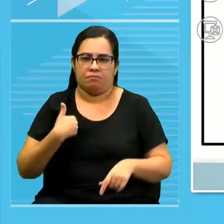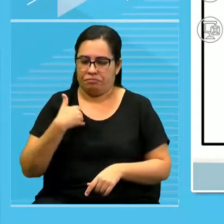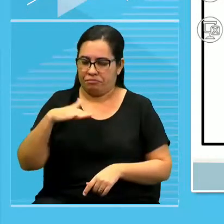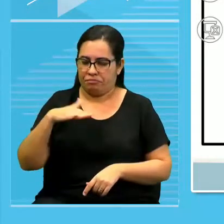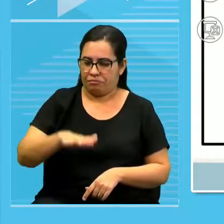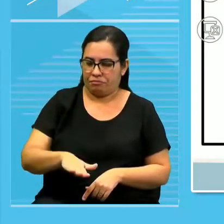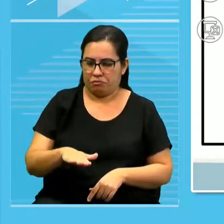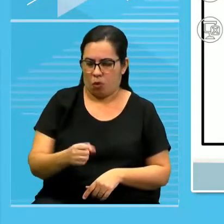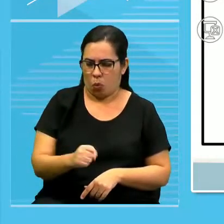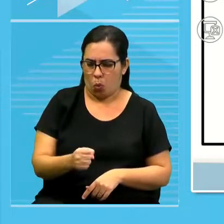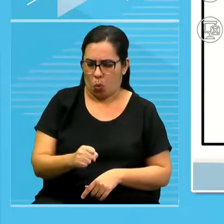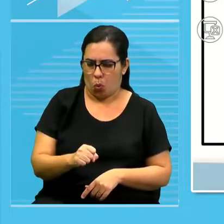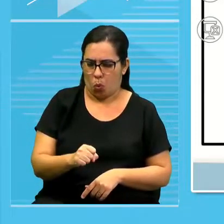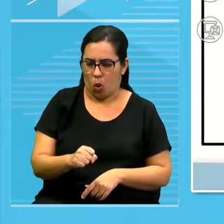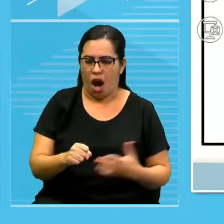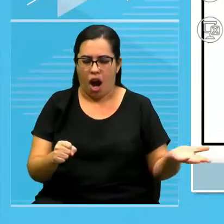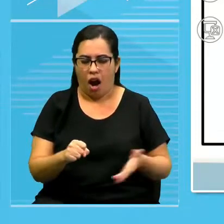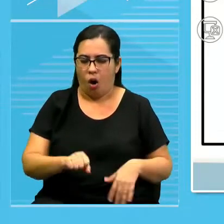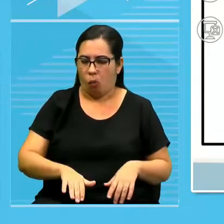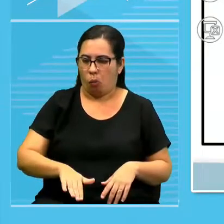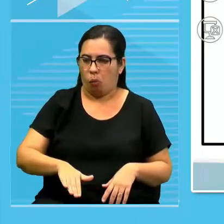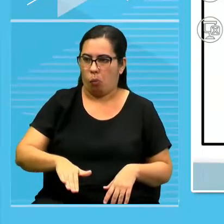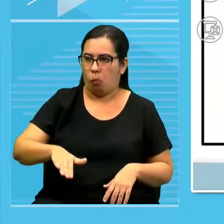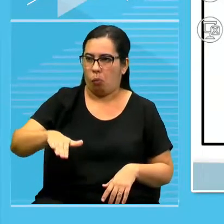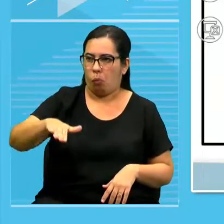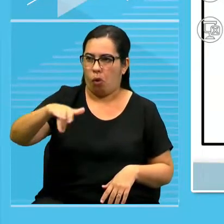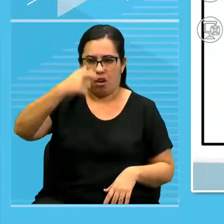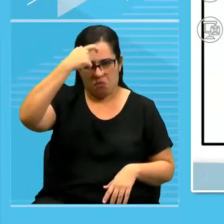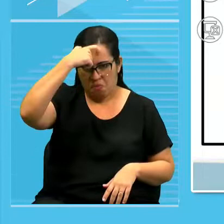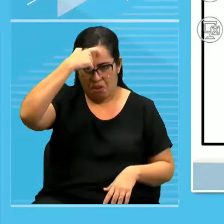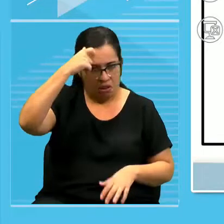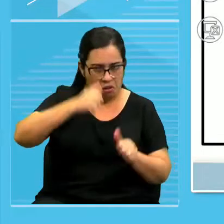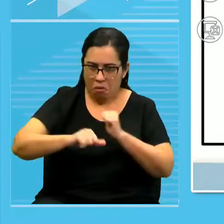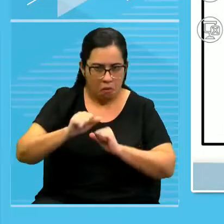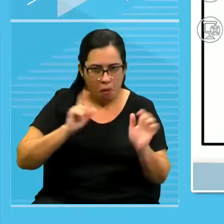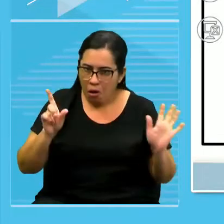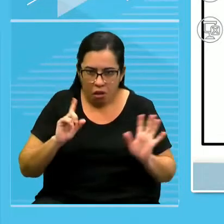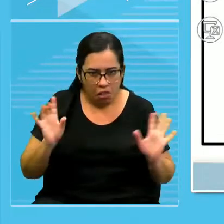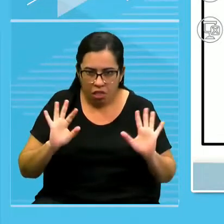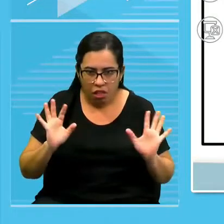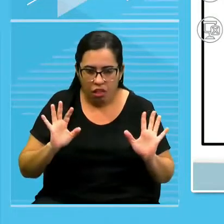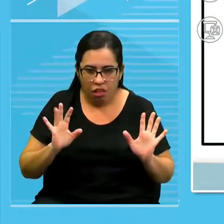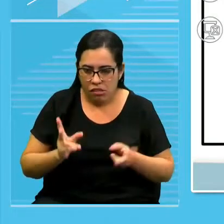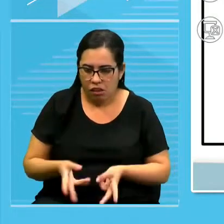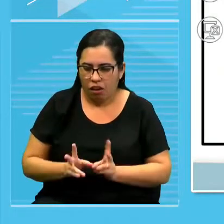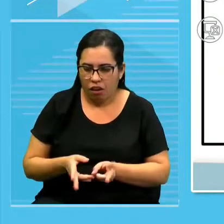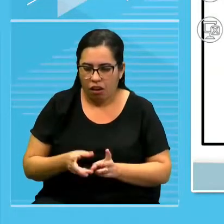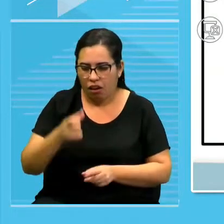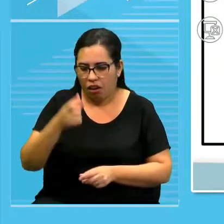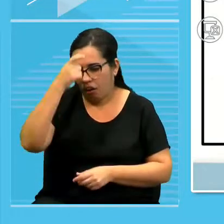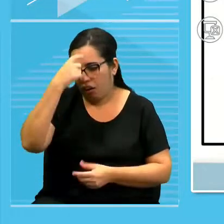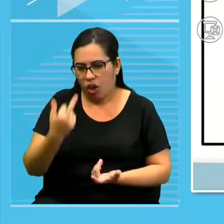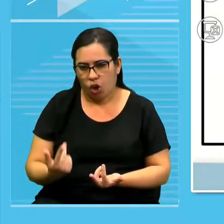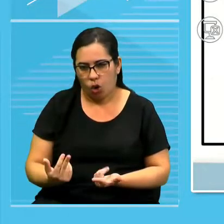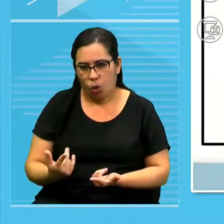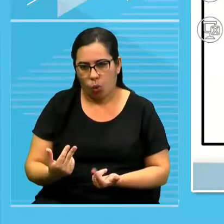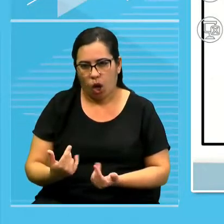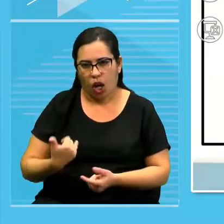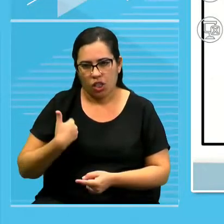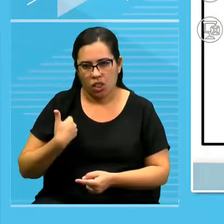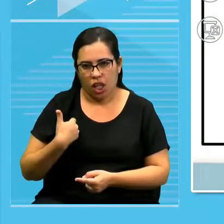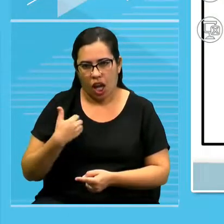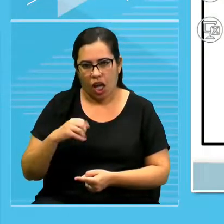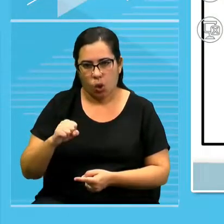idade pelo menos não é para ser assim né ou quando tu tinha 10 anos de idade vocês também estão mudando